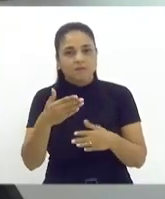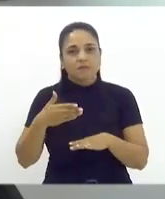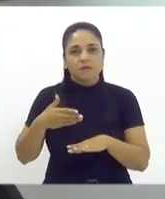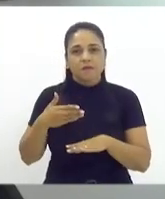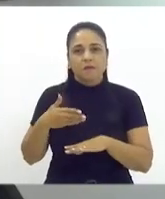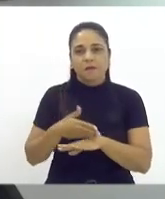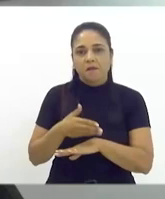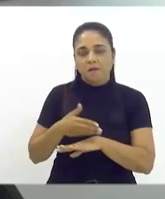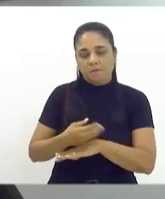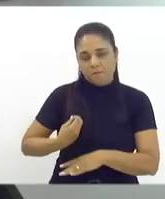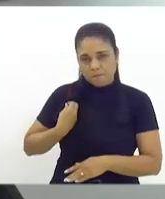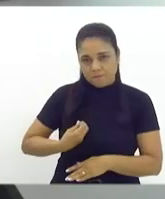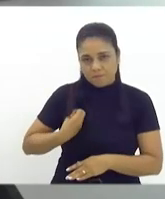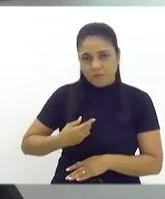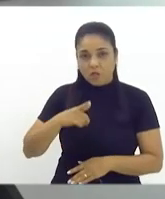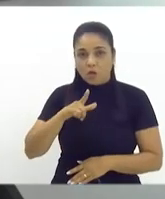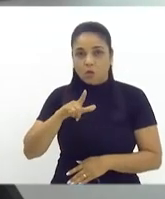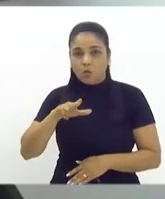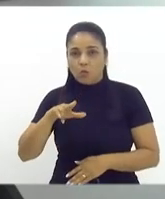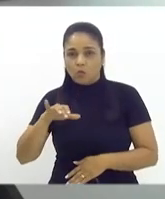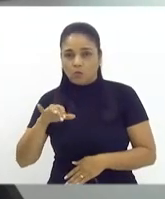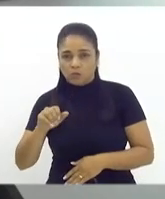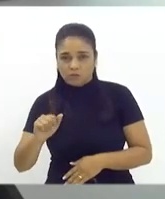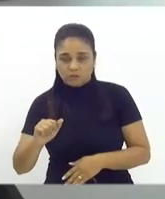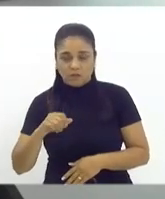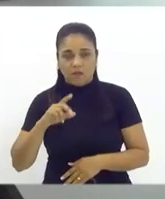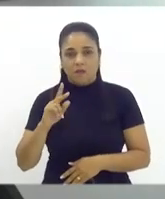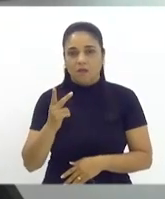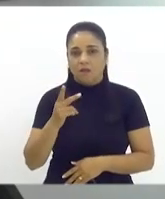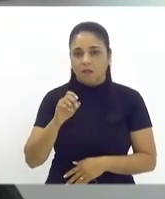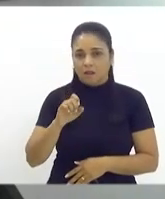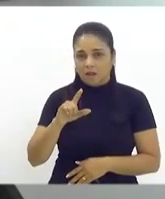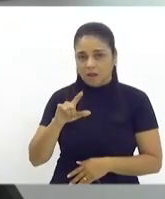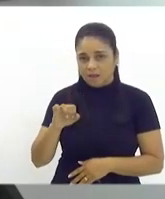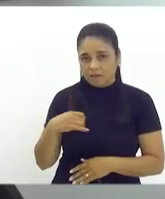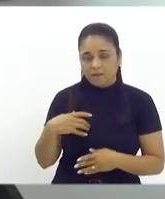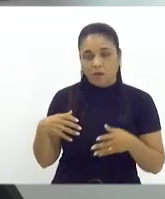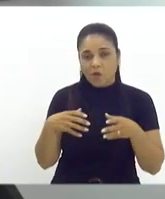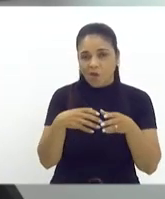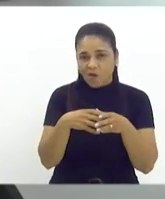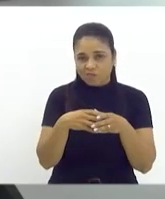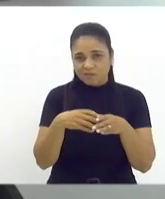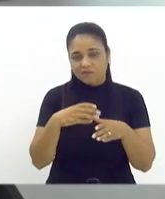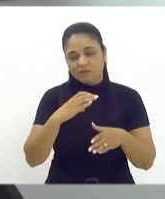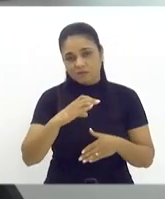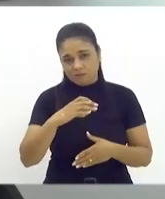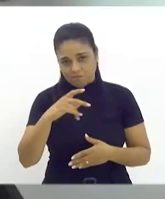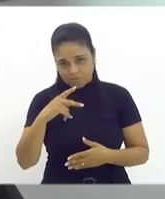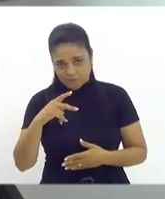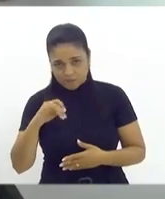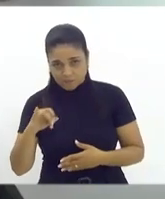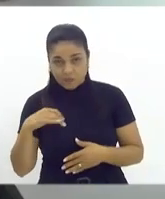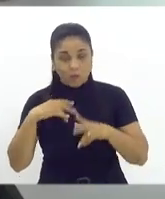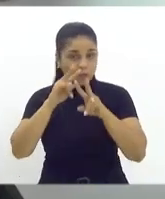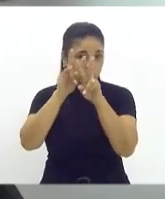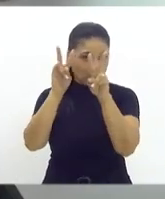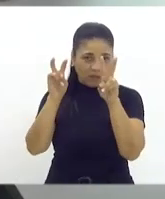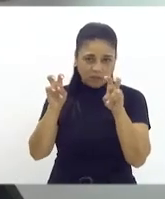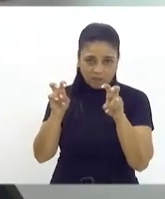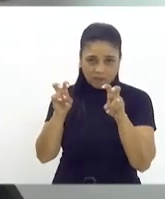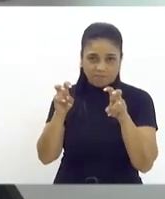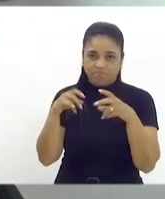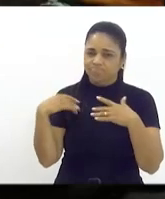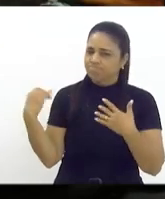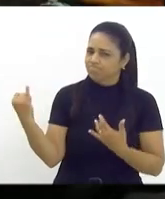Doutora lucelena no âmbito dessa comissão é porque o tema ele é muito